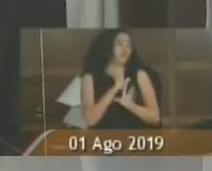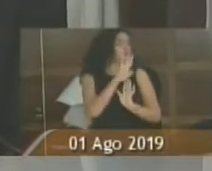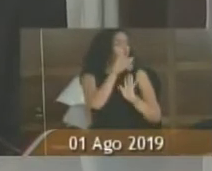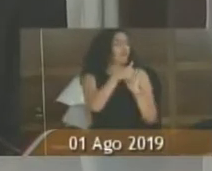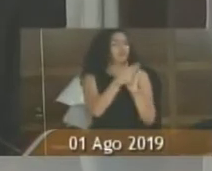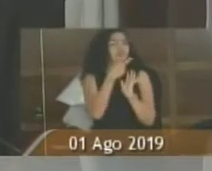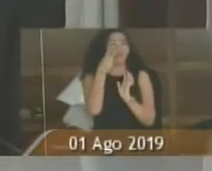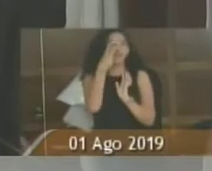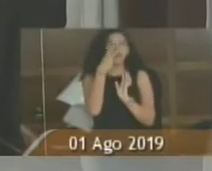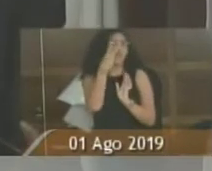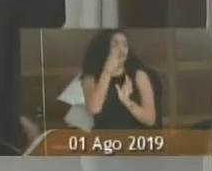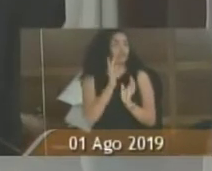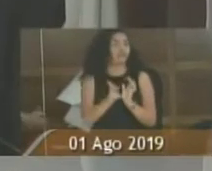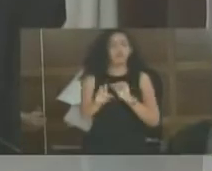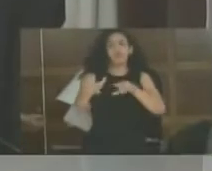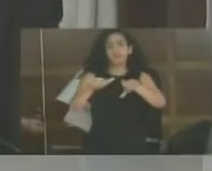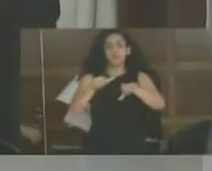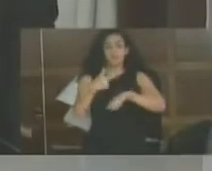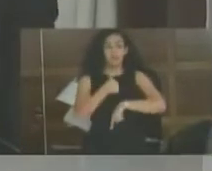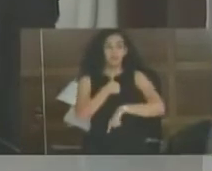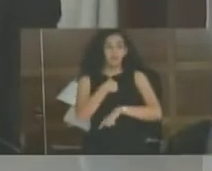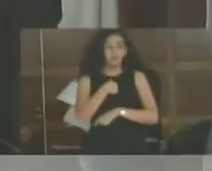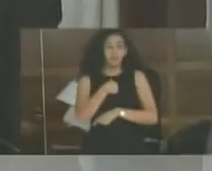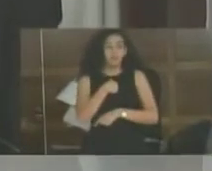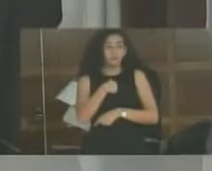todos os vereadores não pararam, né? Eu mesmo